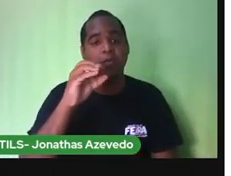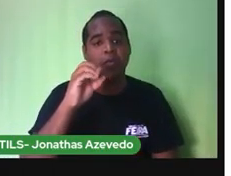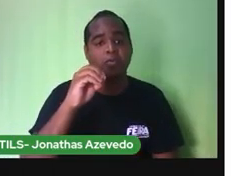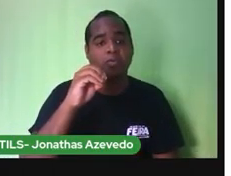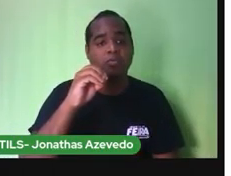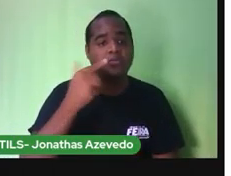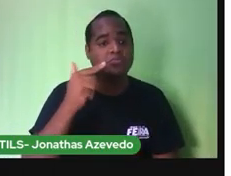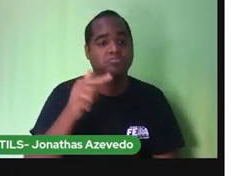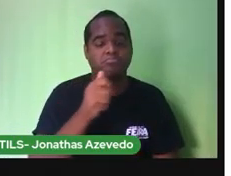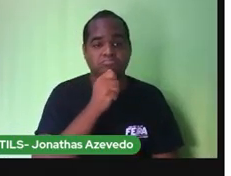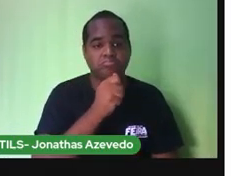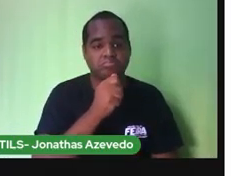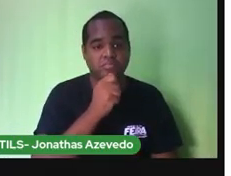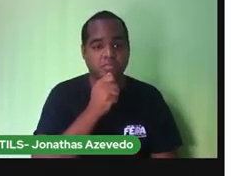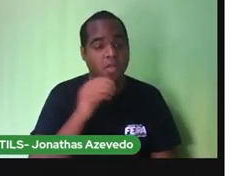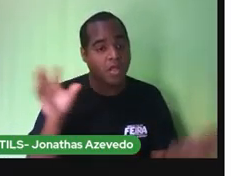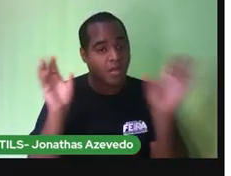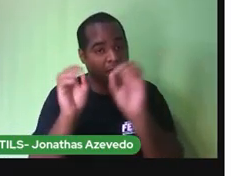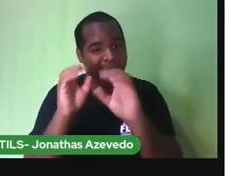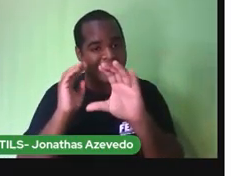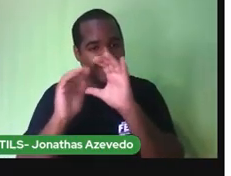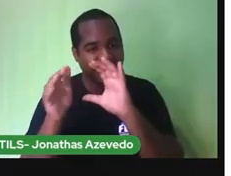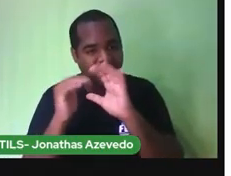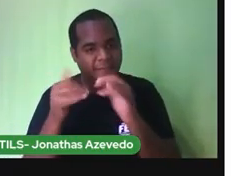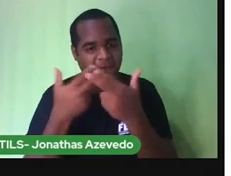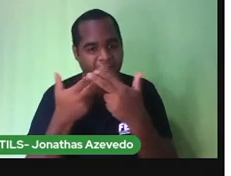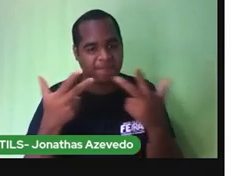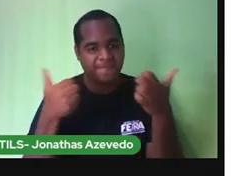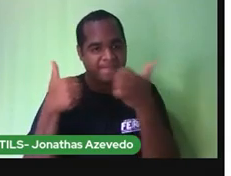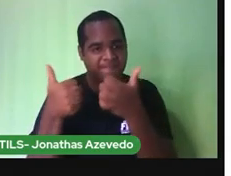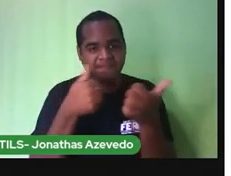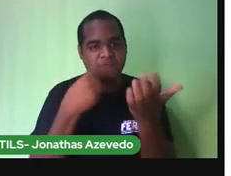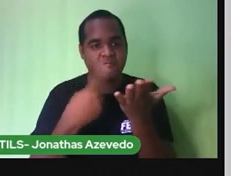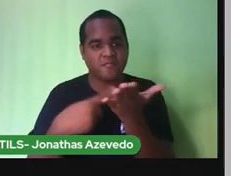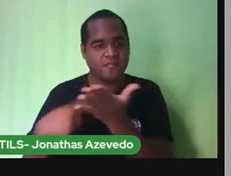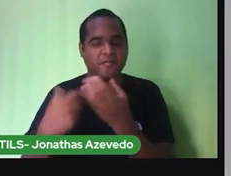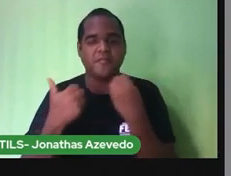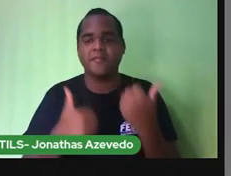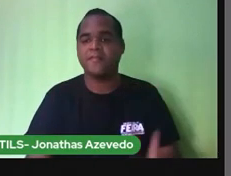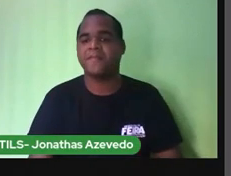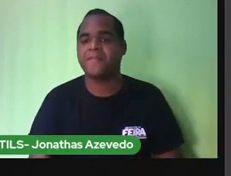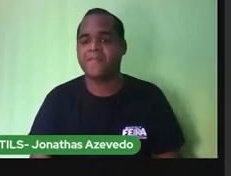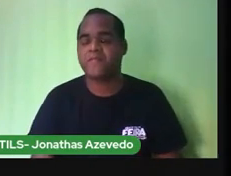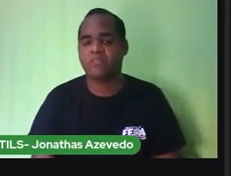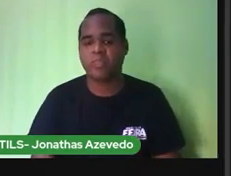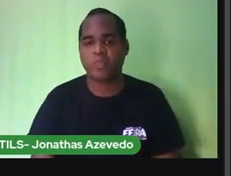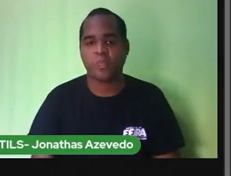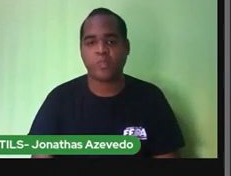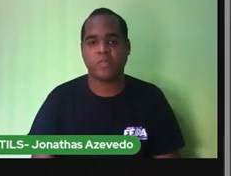proper que você escreva chat também tá combinado vamos lá